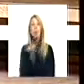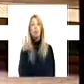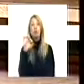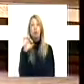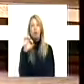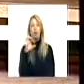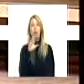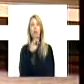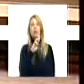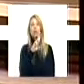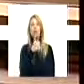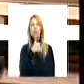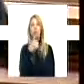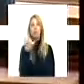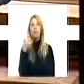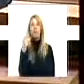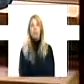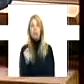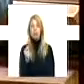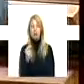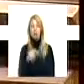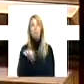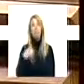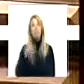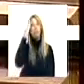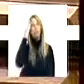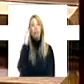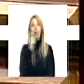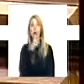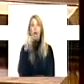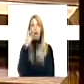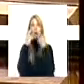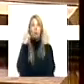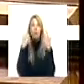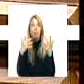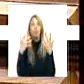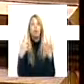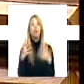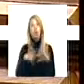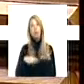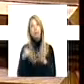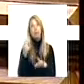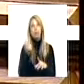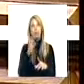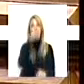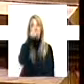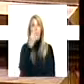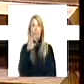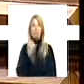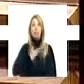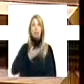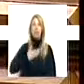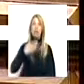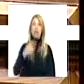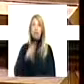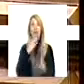e sub-23. Os Verdes consideram que foi um erro crasso cometido pelo Governo PSD-CDS de acabar